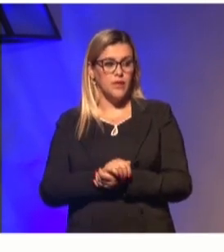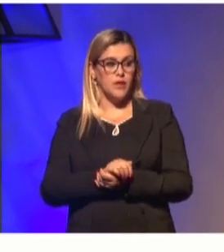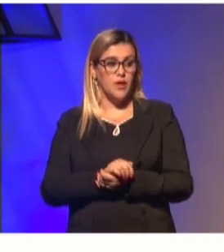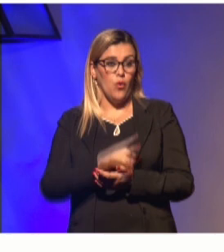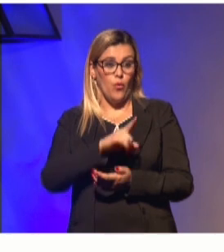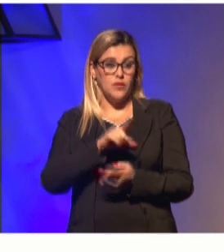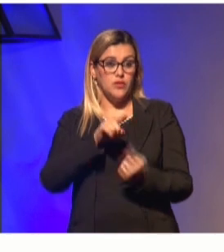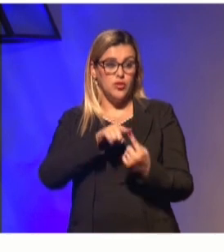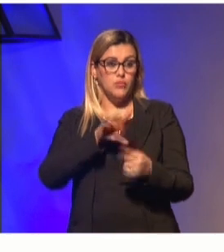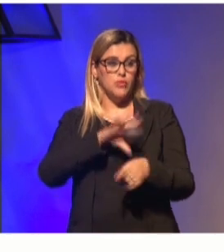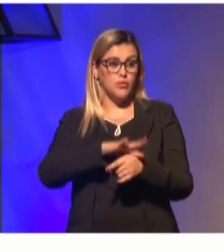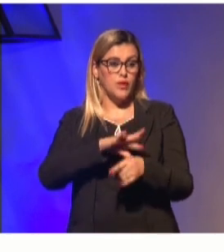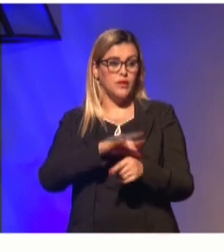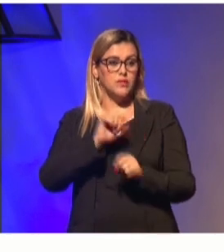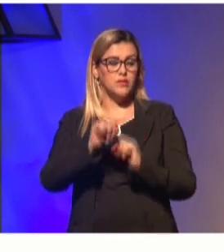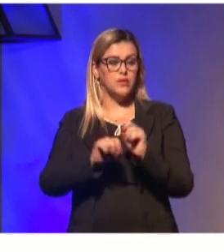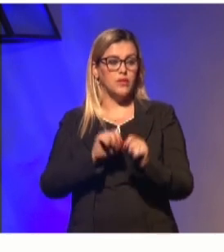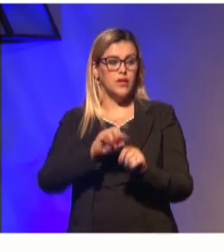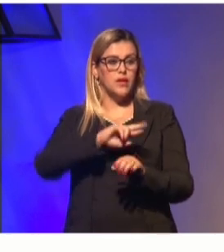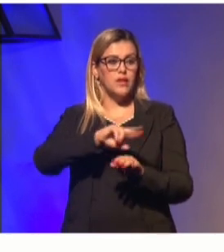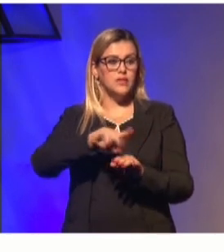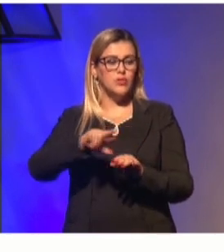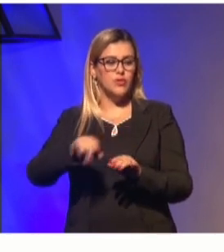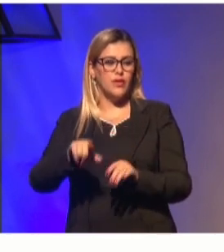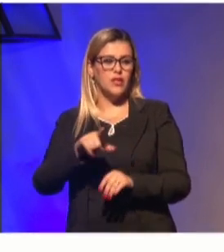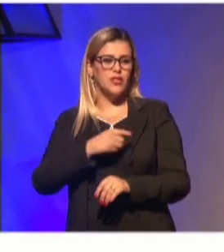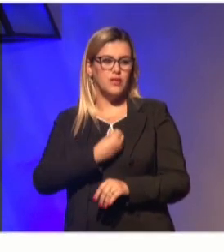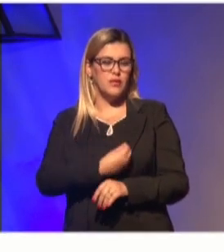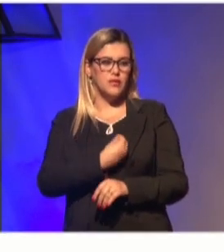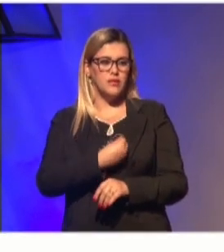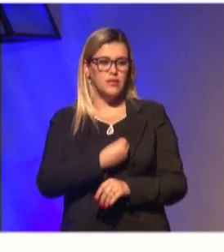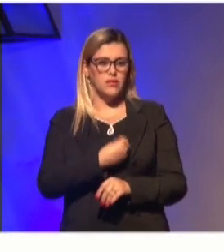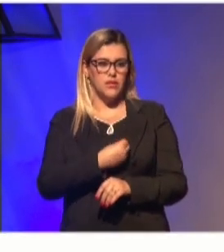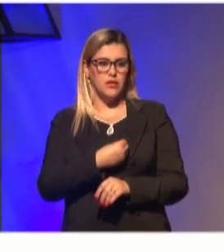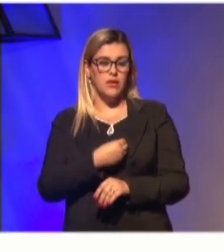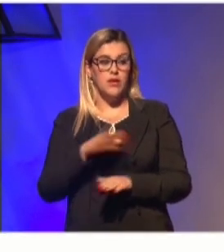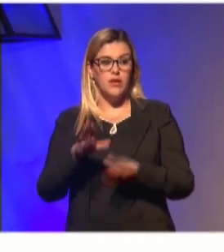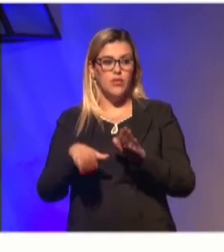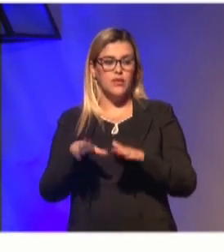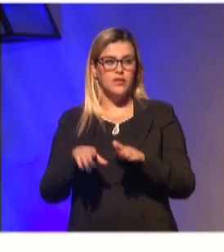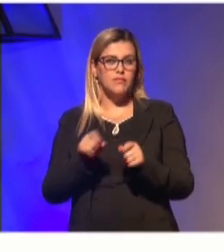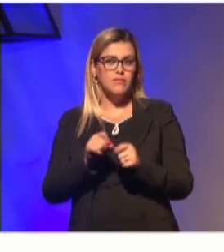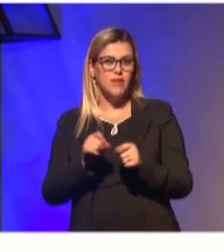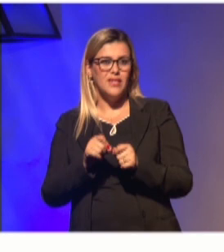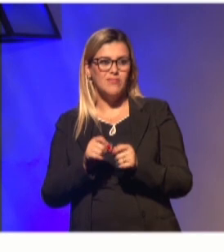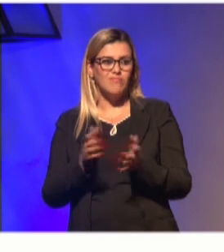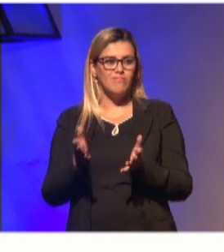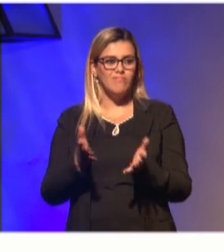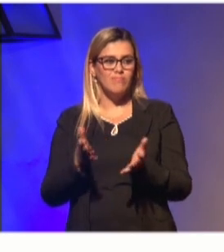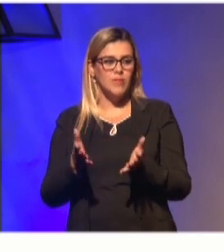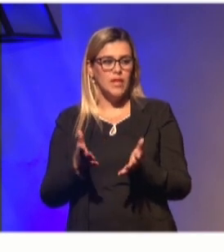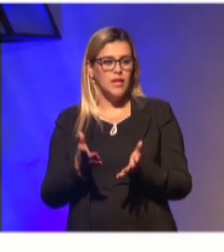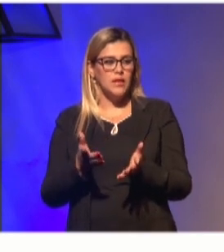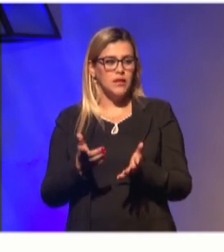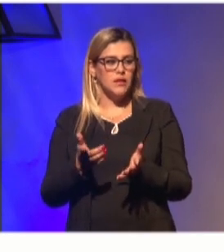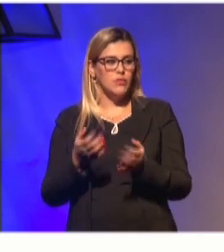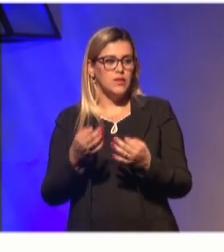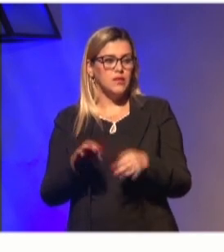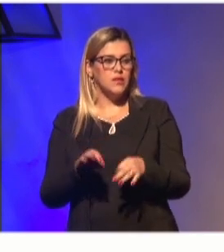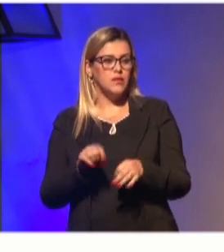nervoso periférico, são os diferentes tipos de lesão, e isso muitas vezes faz com que você não tenha um N